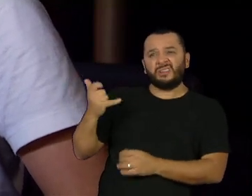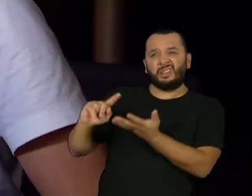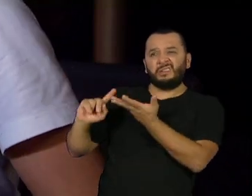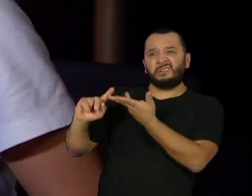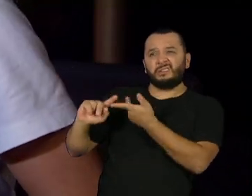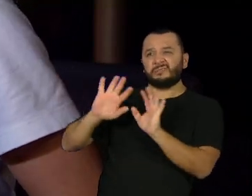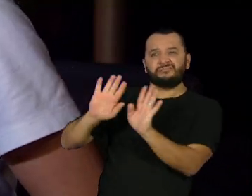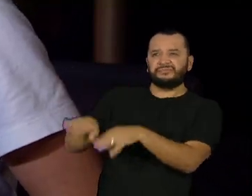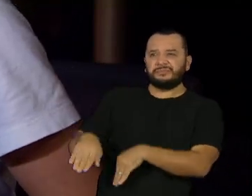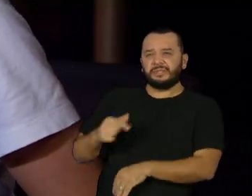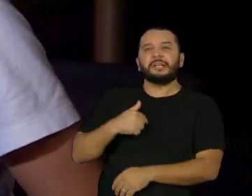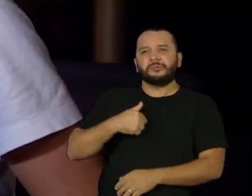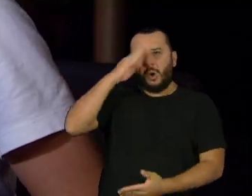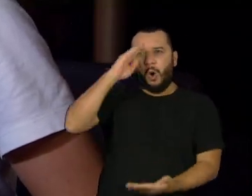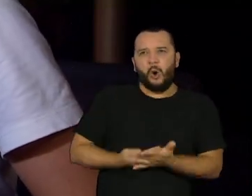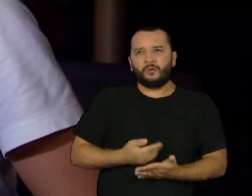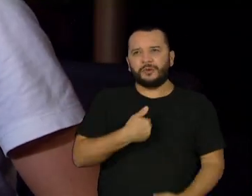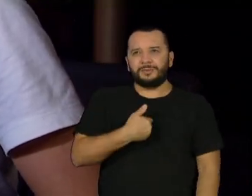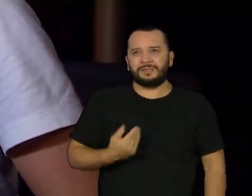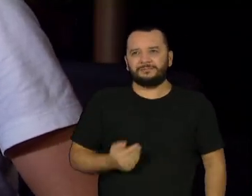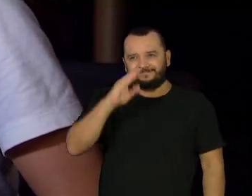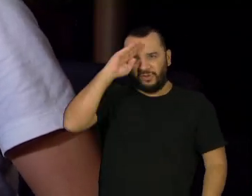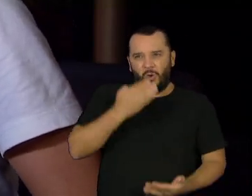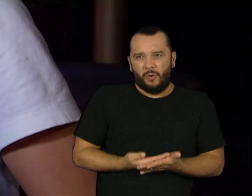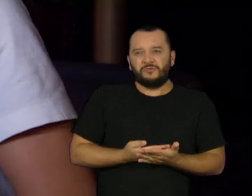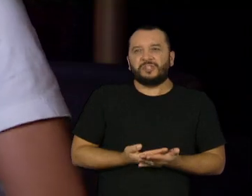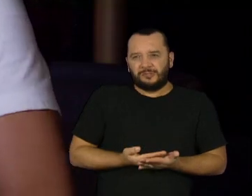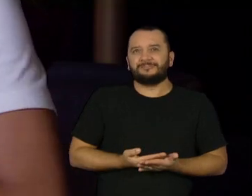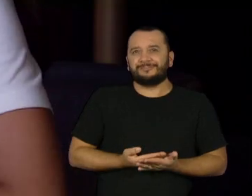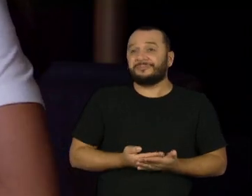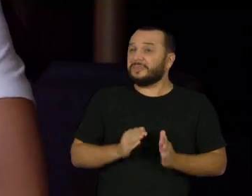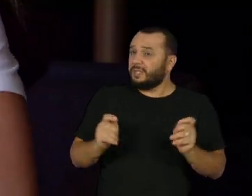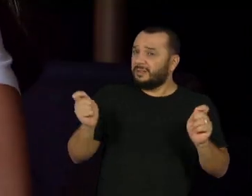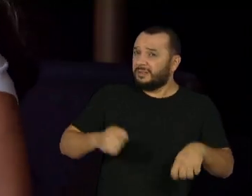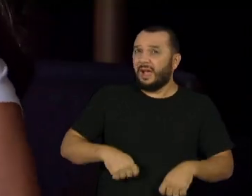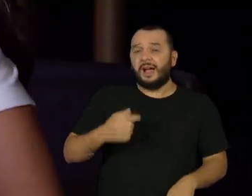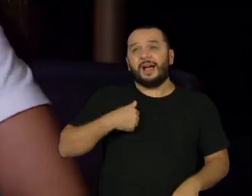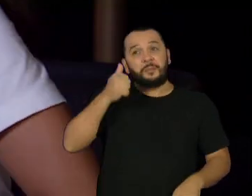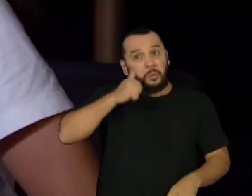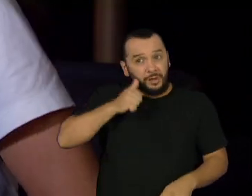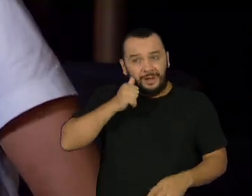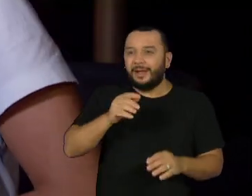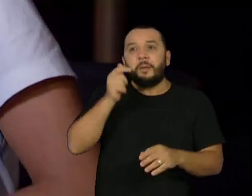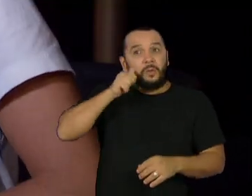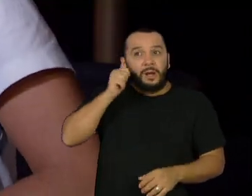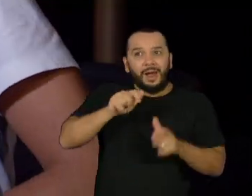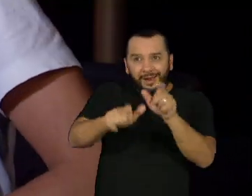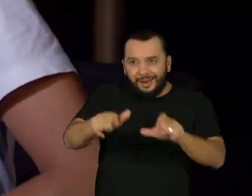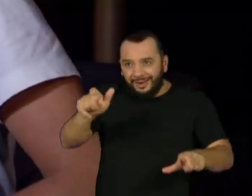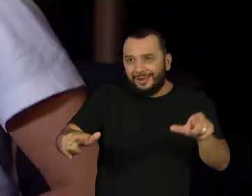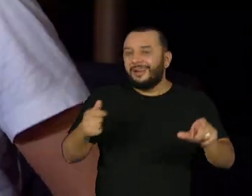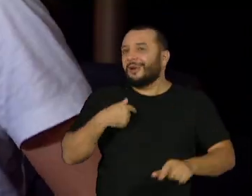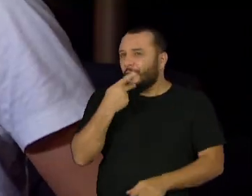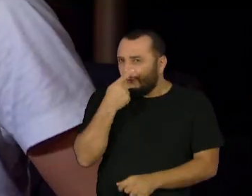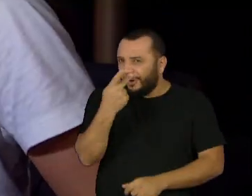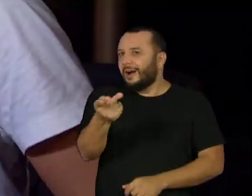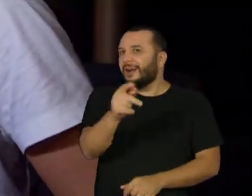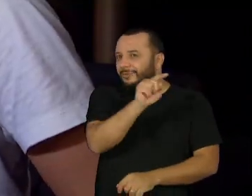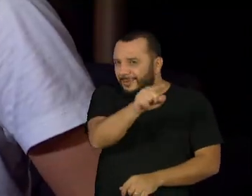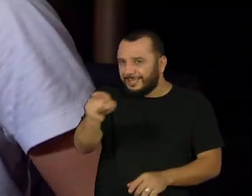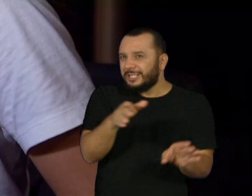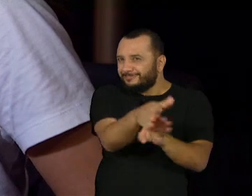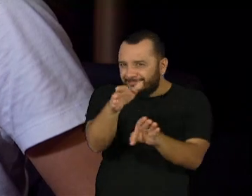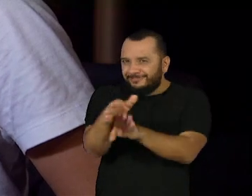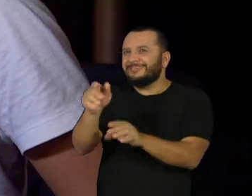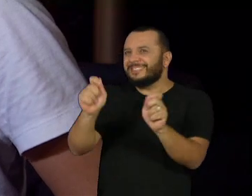Por isso que eu insisto muito que, assim, as mulheres que pedem conselhos, eu faço questão de dizer que a gente precisa